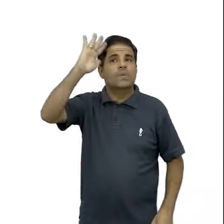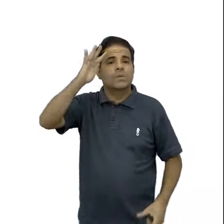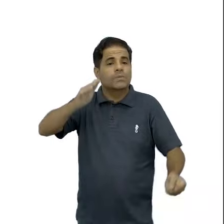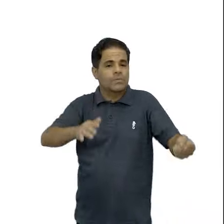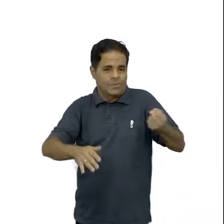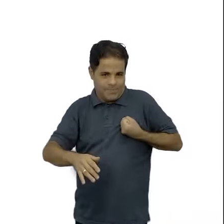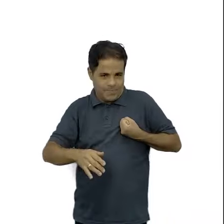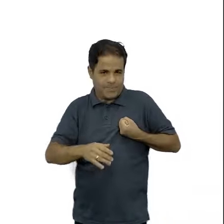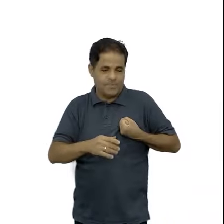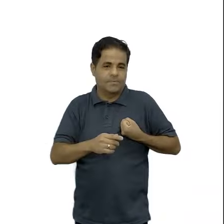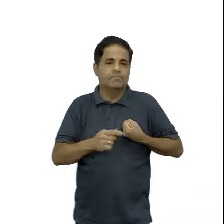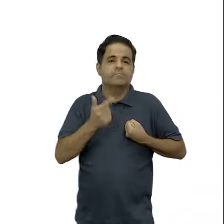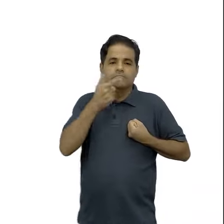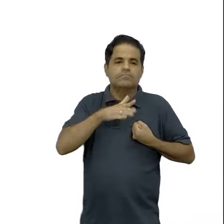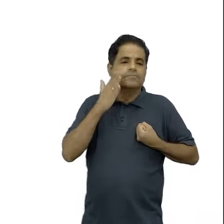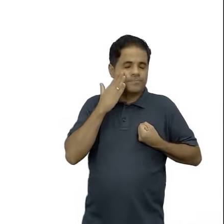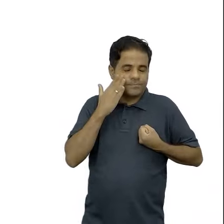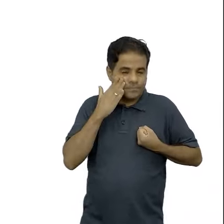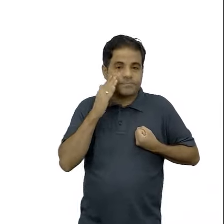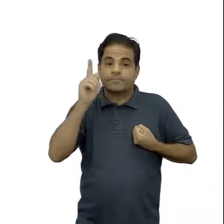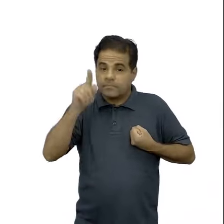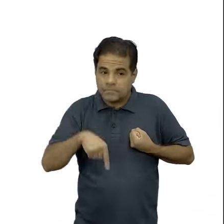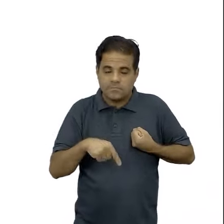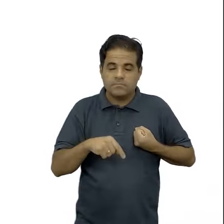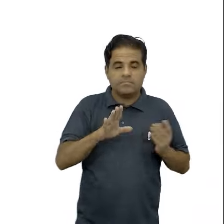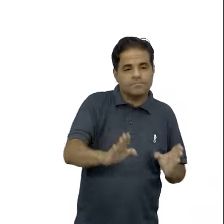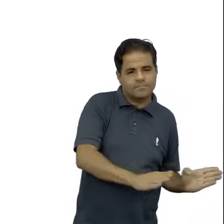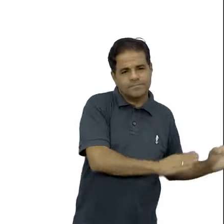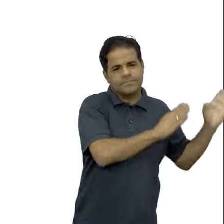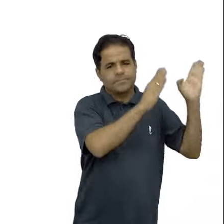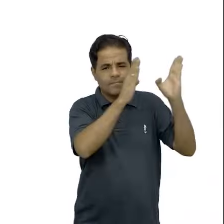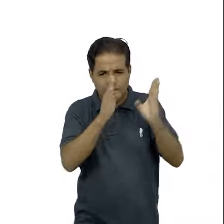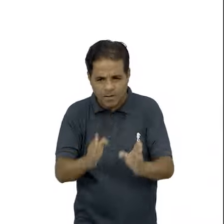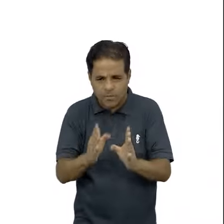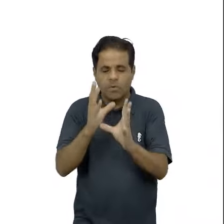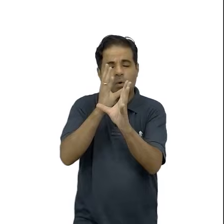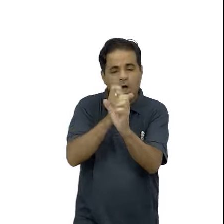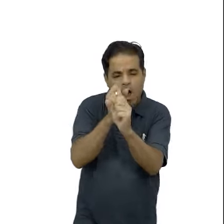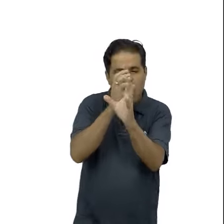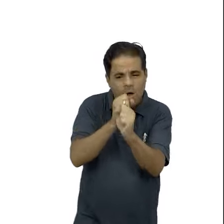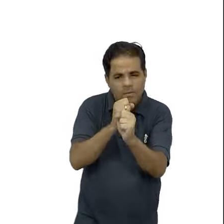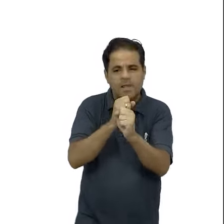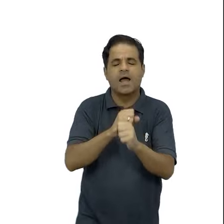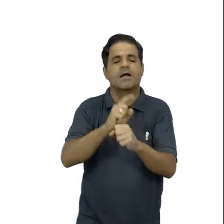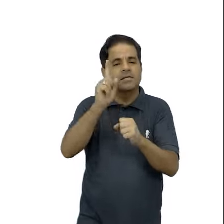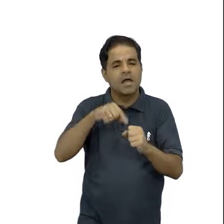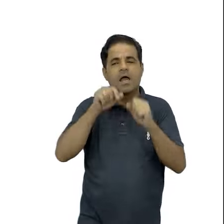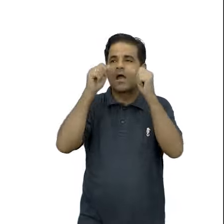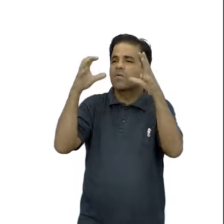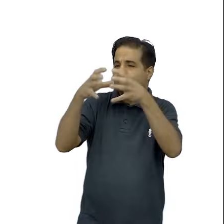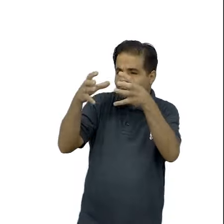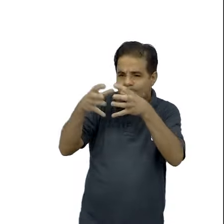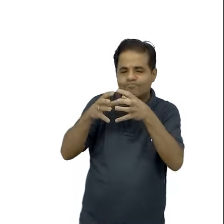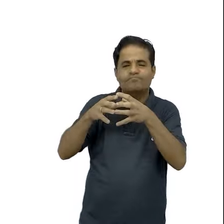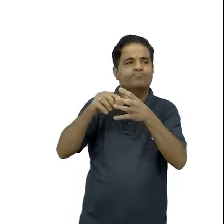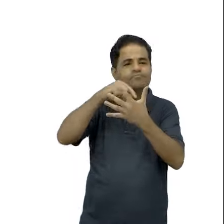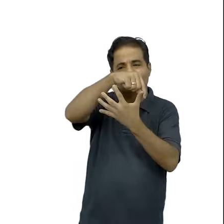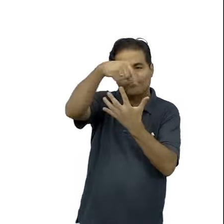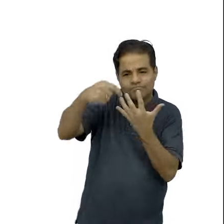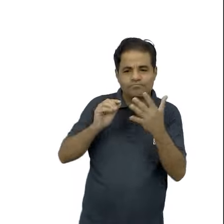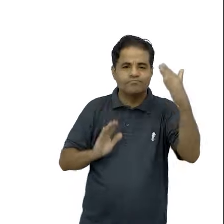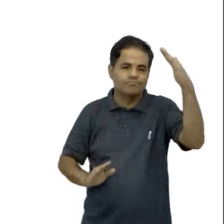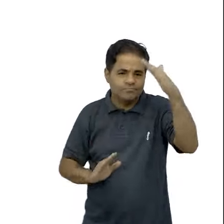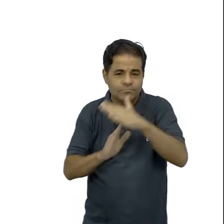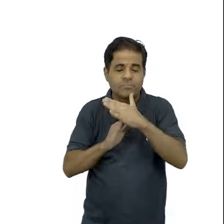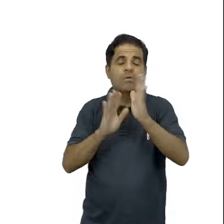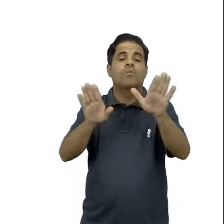Um outro saber é que durante uma contagem, durante a contagem de uma coleção,